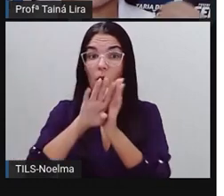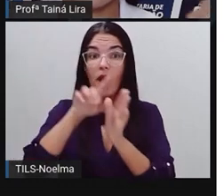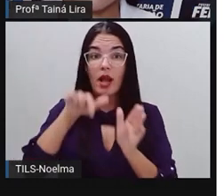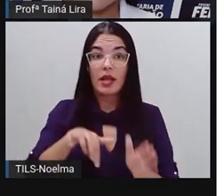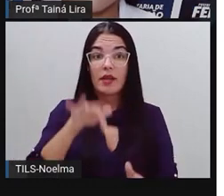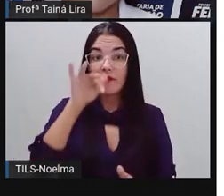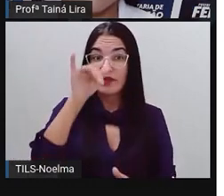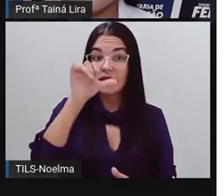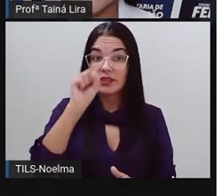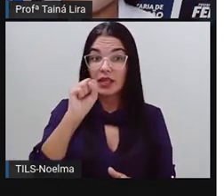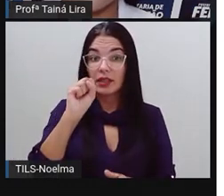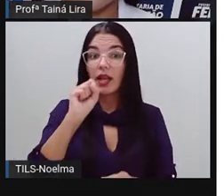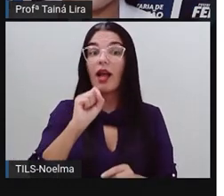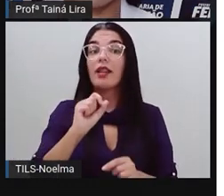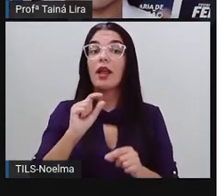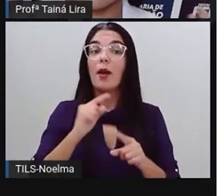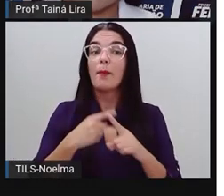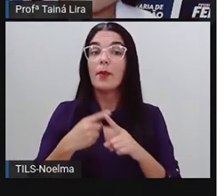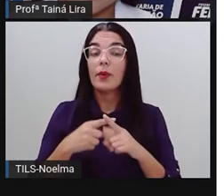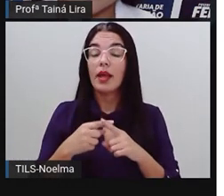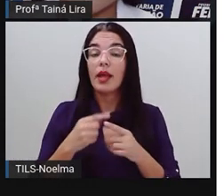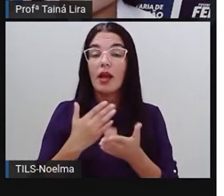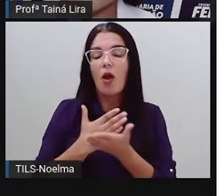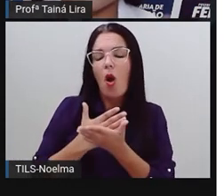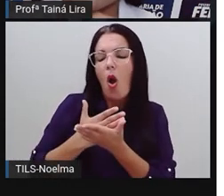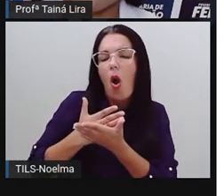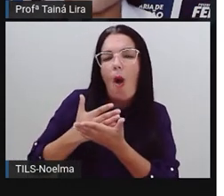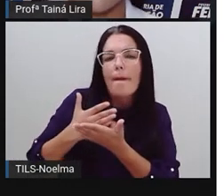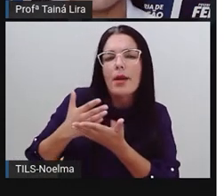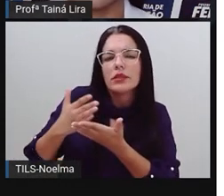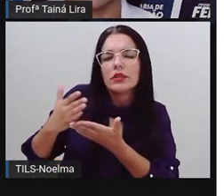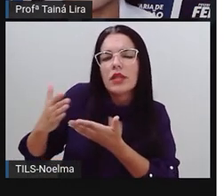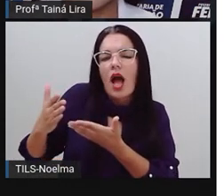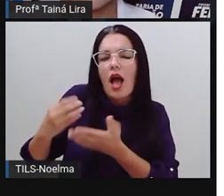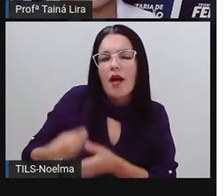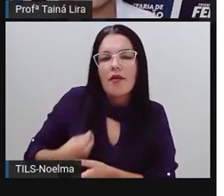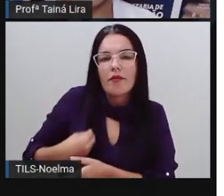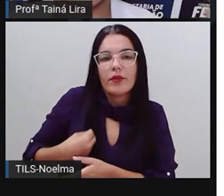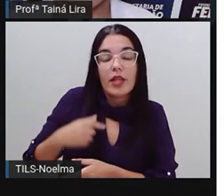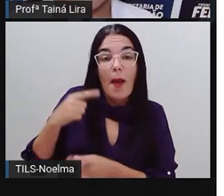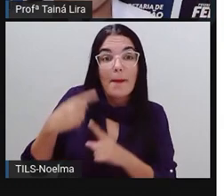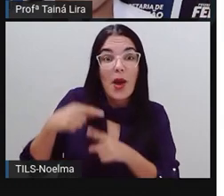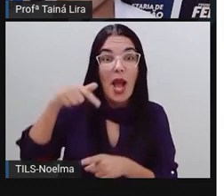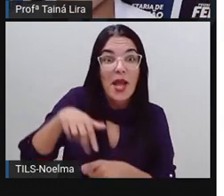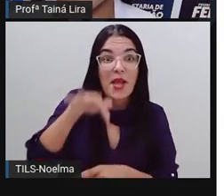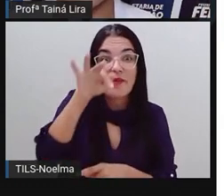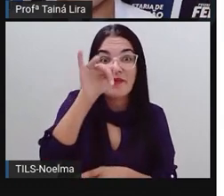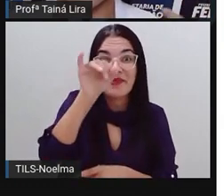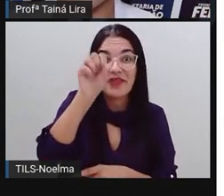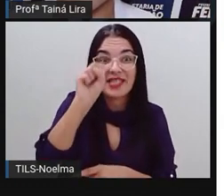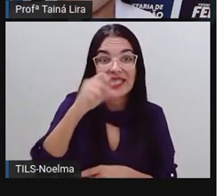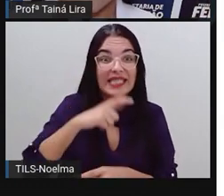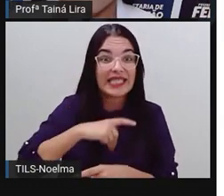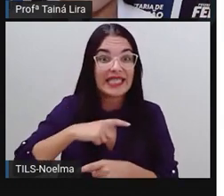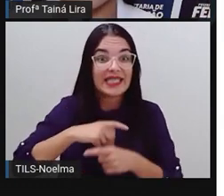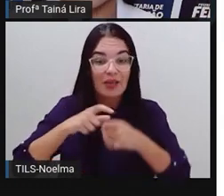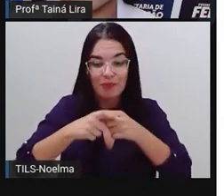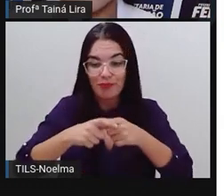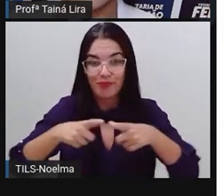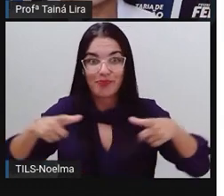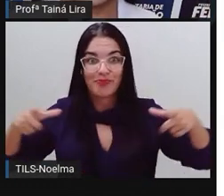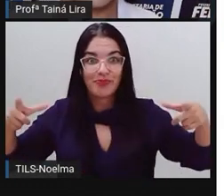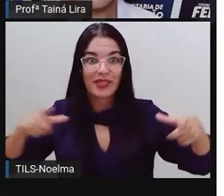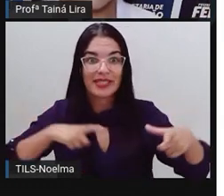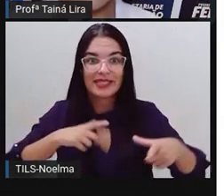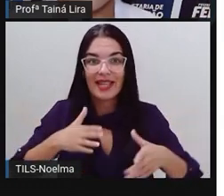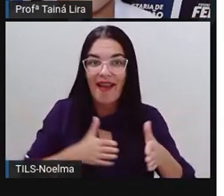para Recomeçar suas vidas porque feira uma era uma terra muito fértil que tinha muito muitos Rios muitas Lagoas